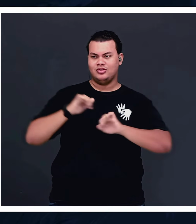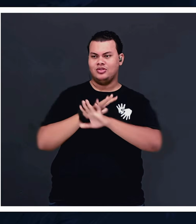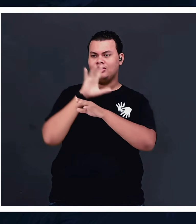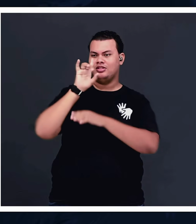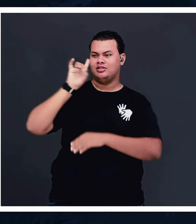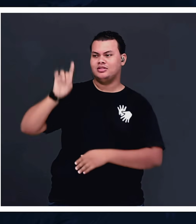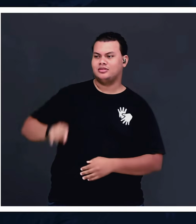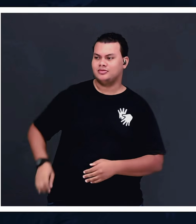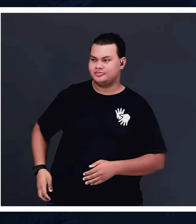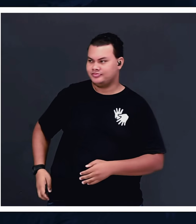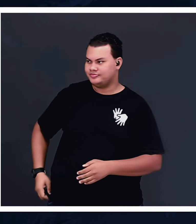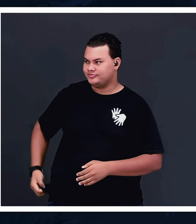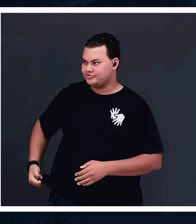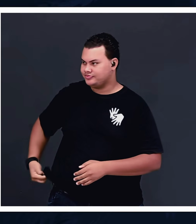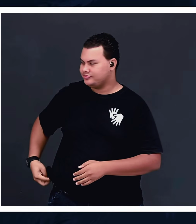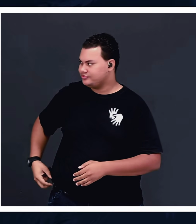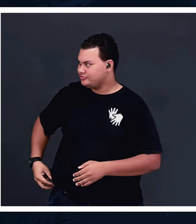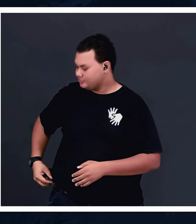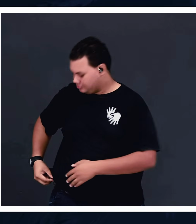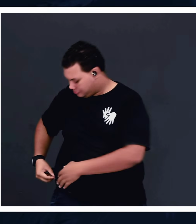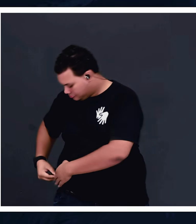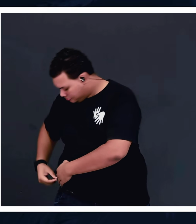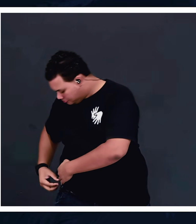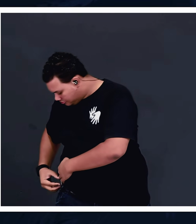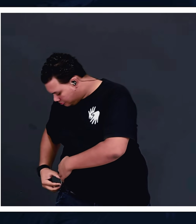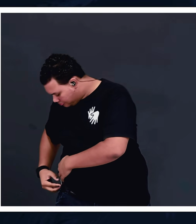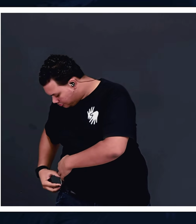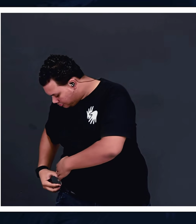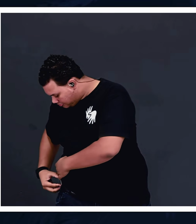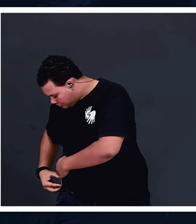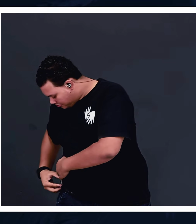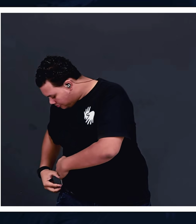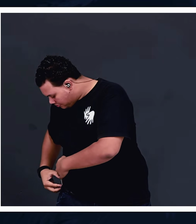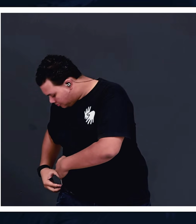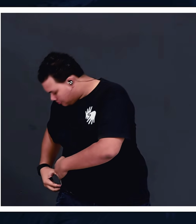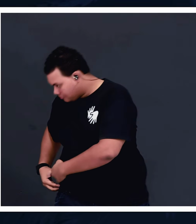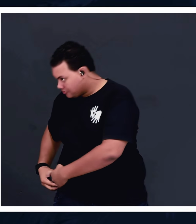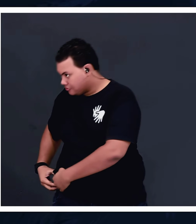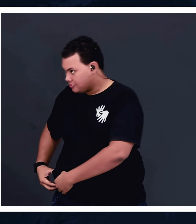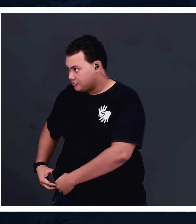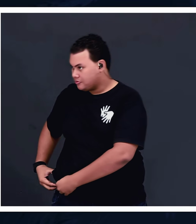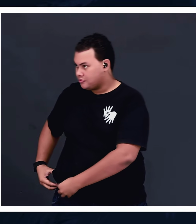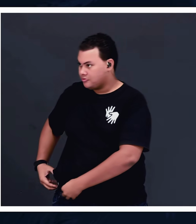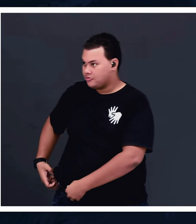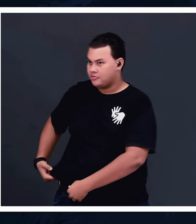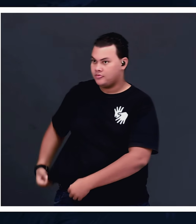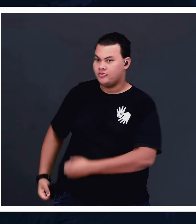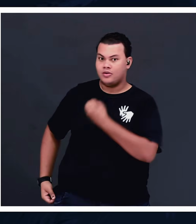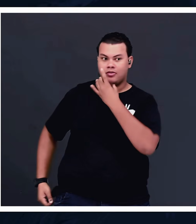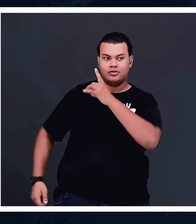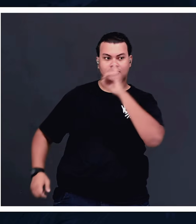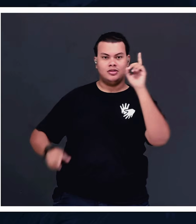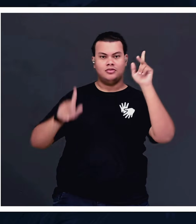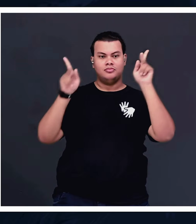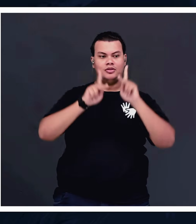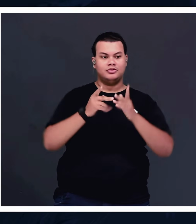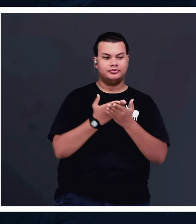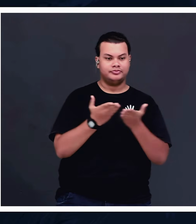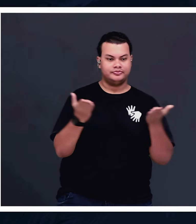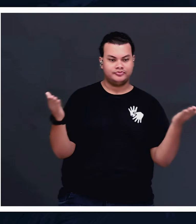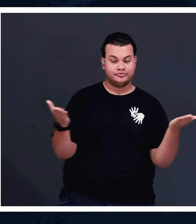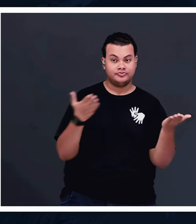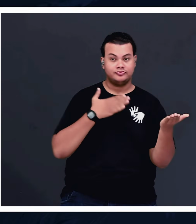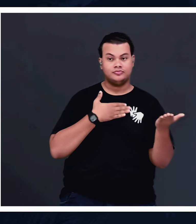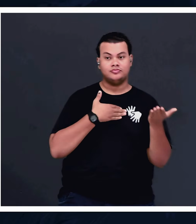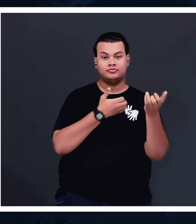a Deus. Glória a Deus. Bom dia, igreja. O Pai seja com todos.